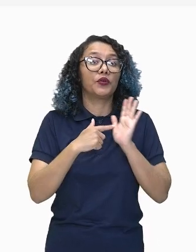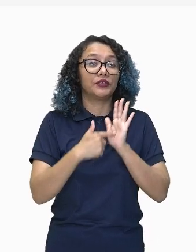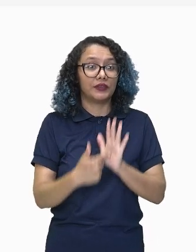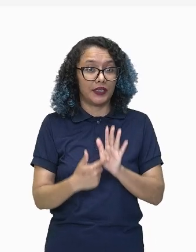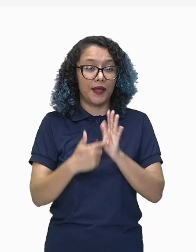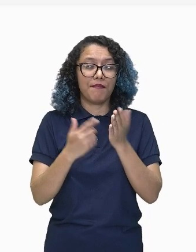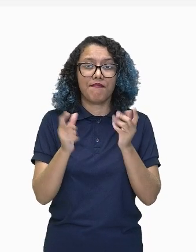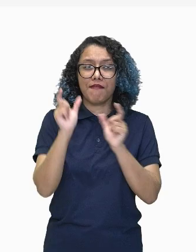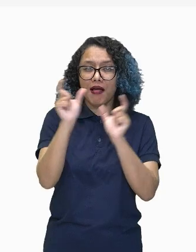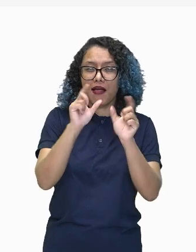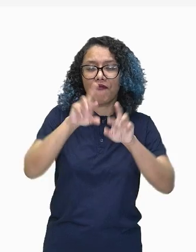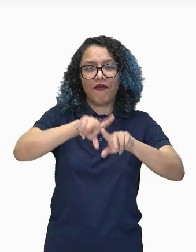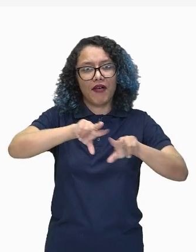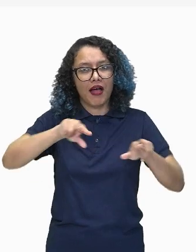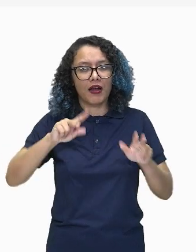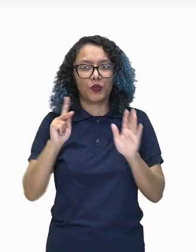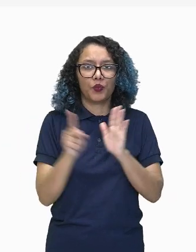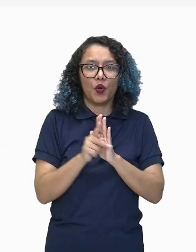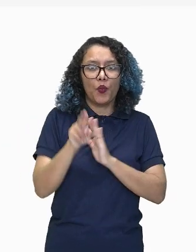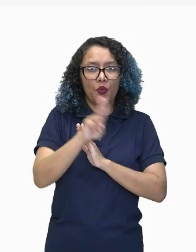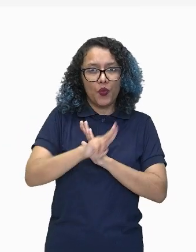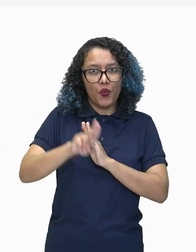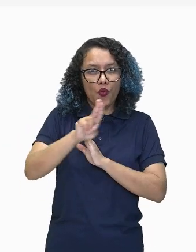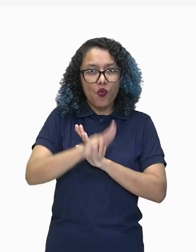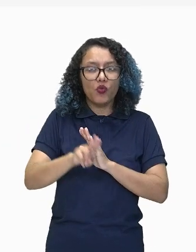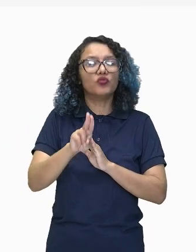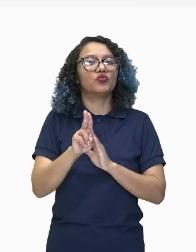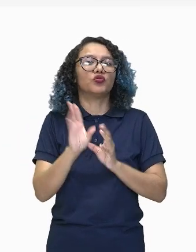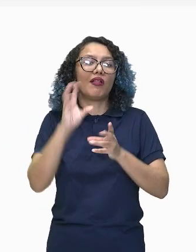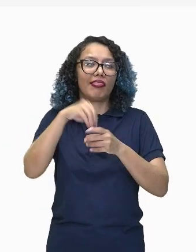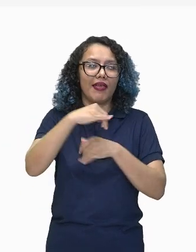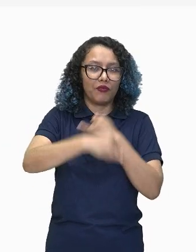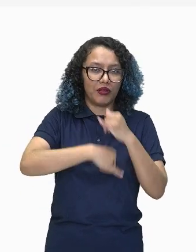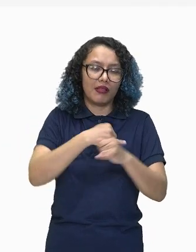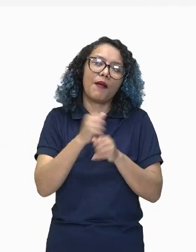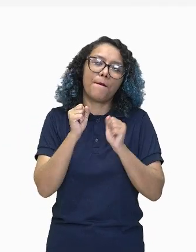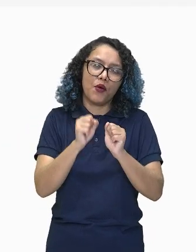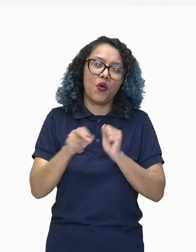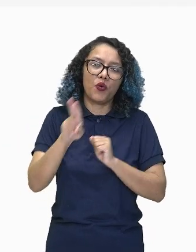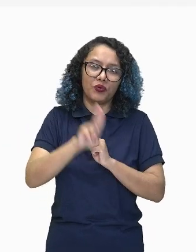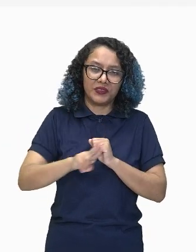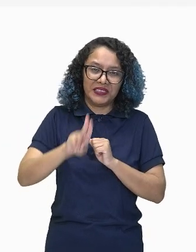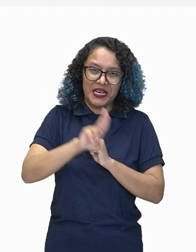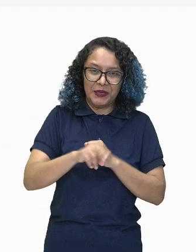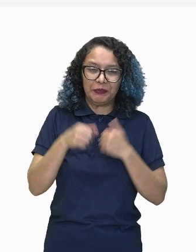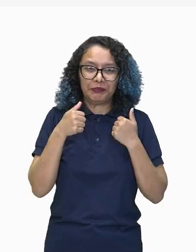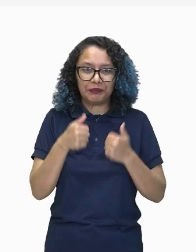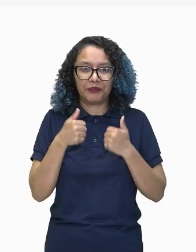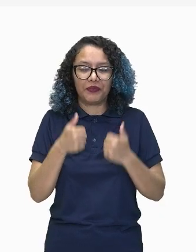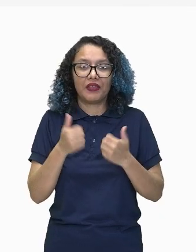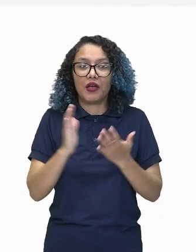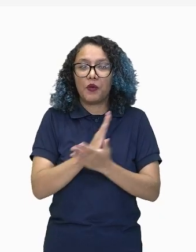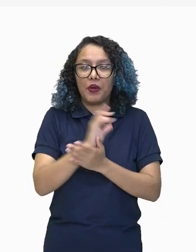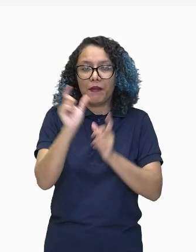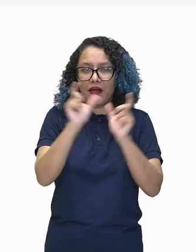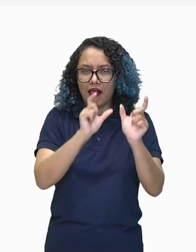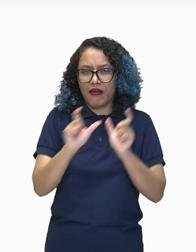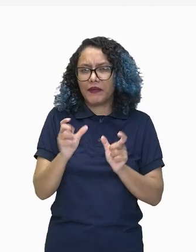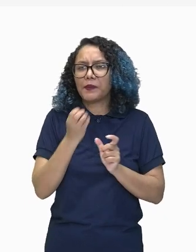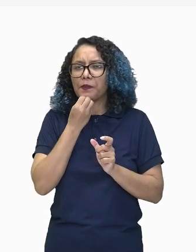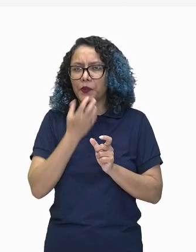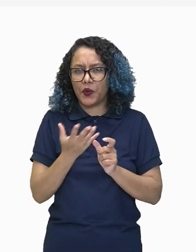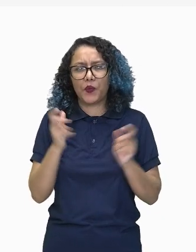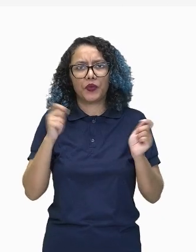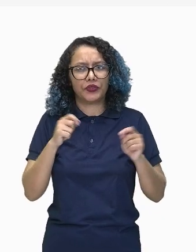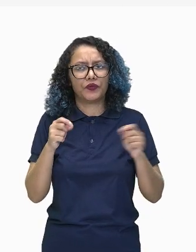palavras do uso aqui da internet que a gente pode utilizar nesse internetês. Então, são palavras úteis que vão nos